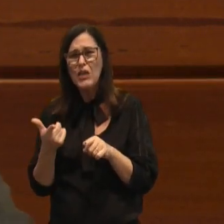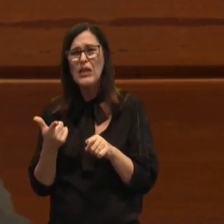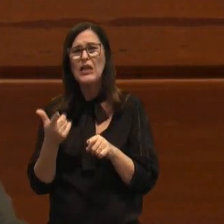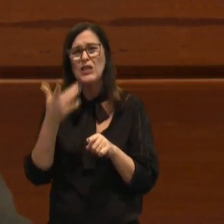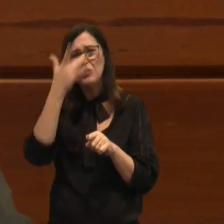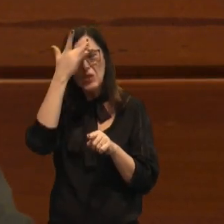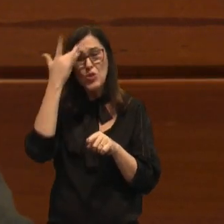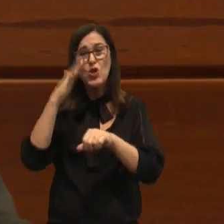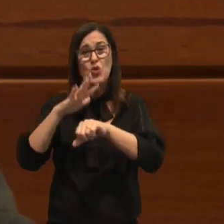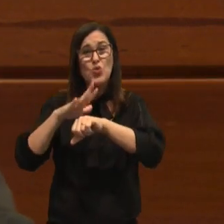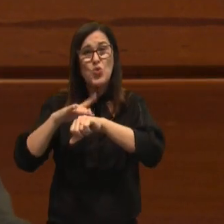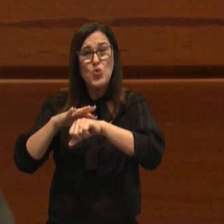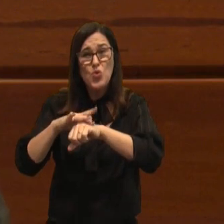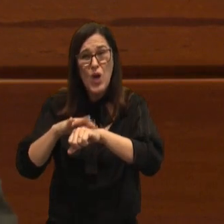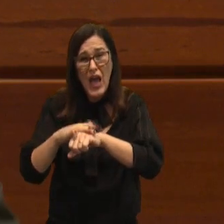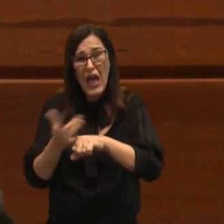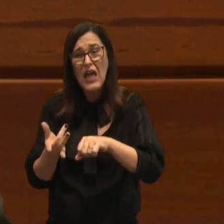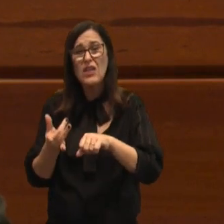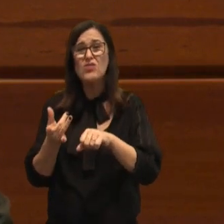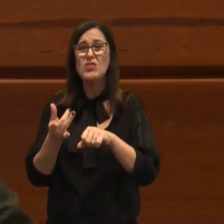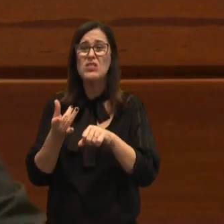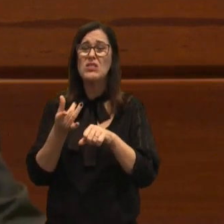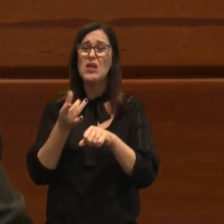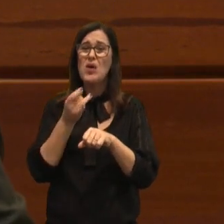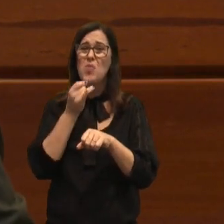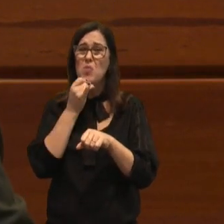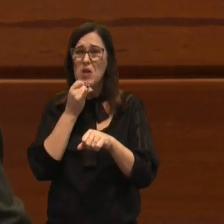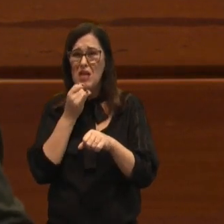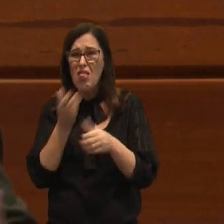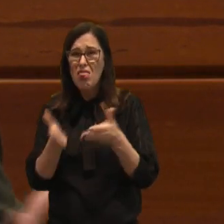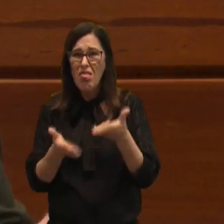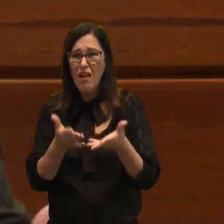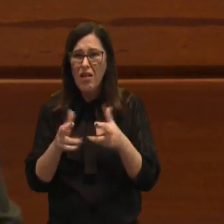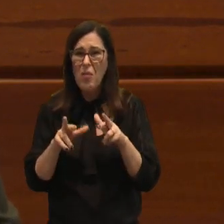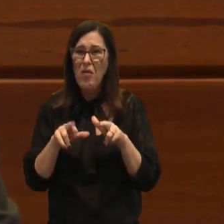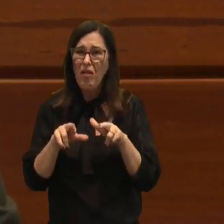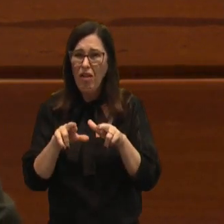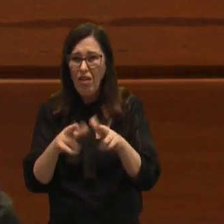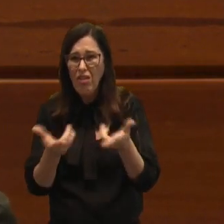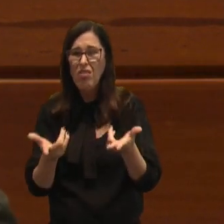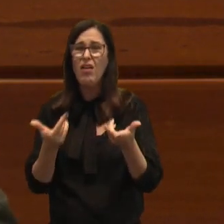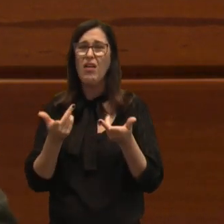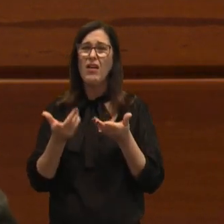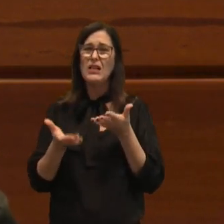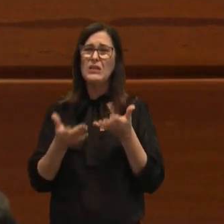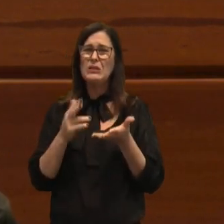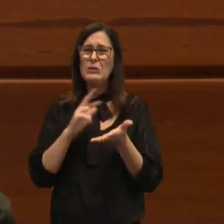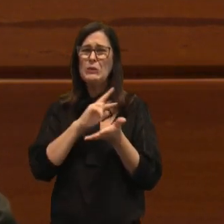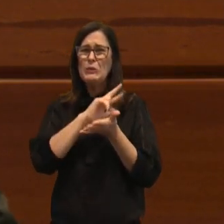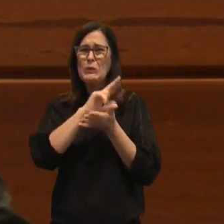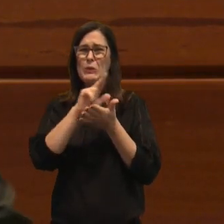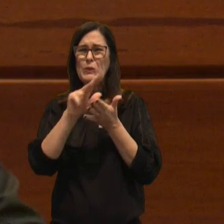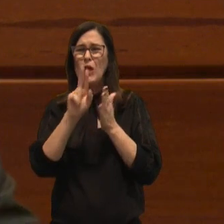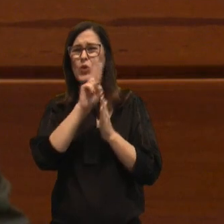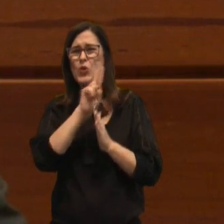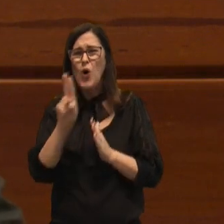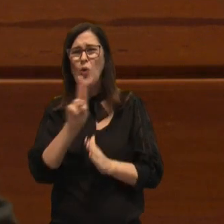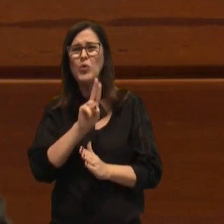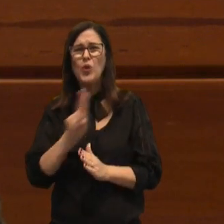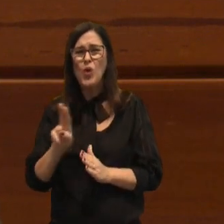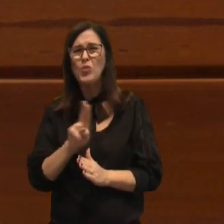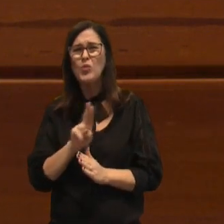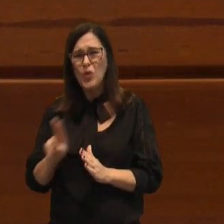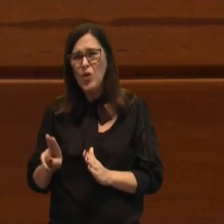quimioterapia, irmão Waterloo também em tratamento de médico, e todos aqueles imensos nomes que